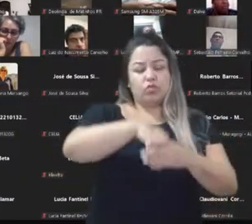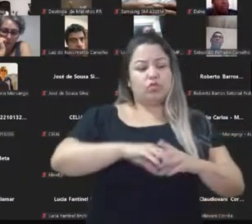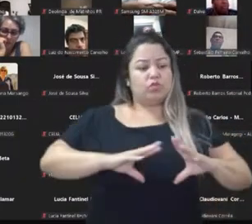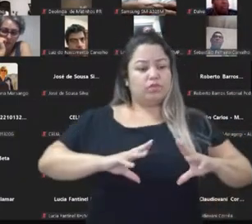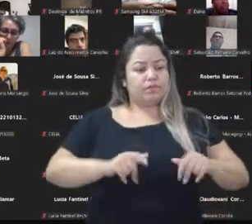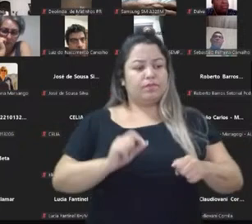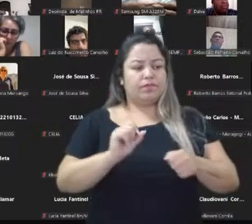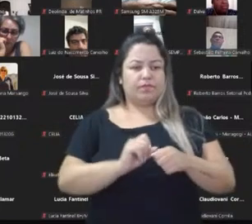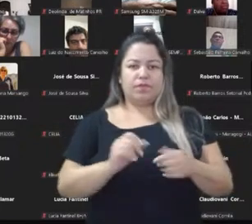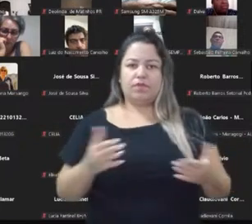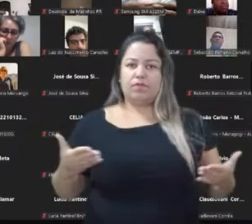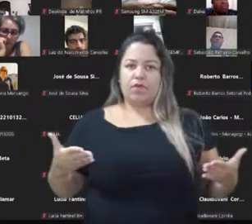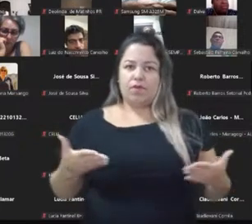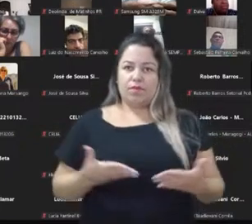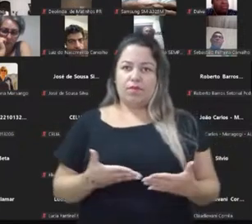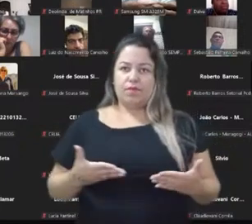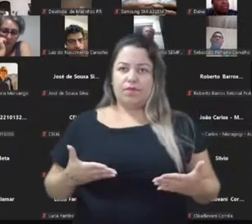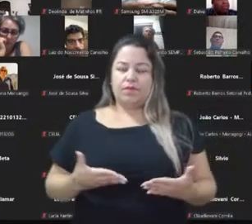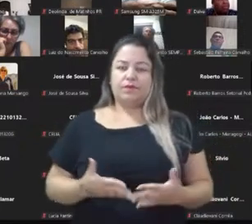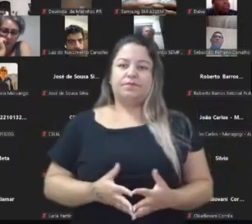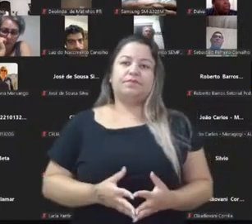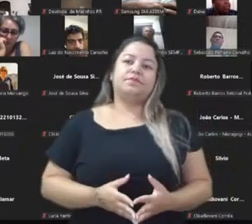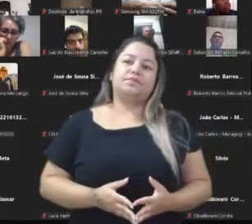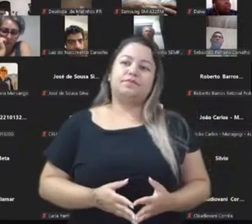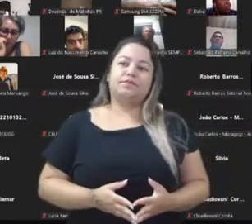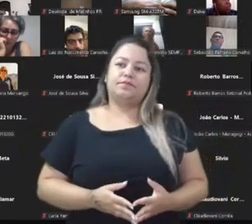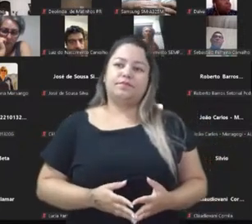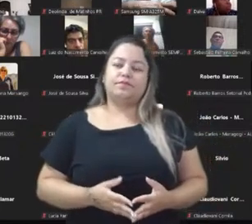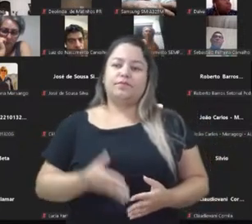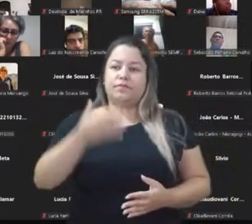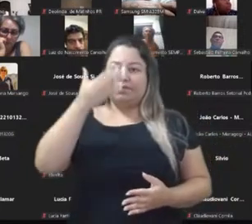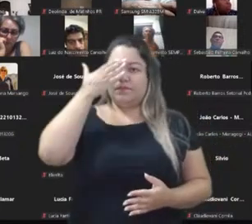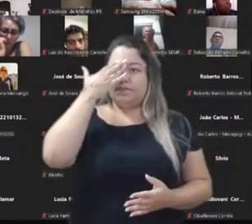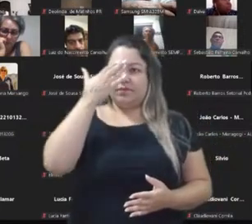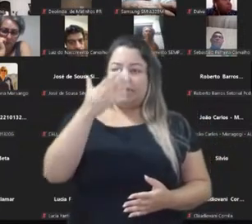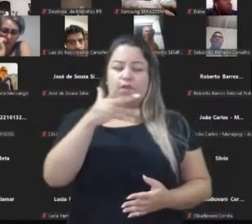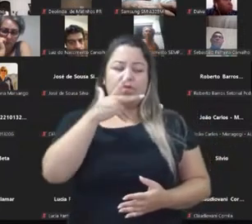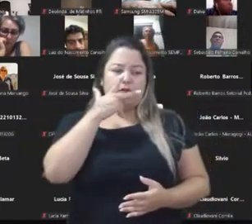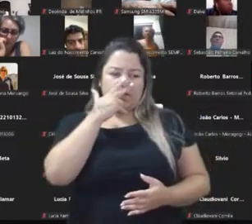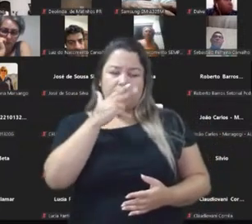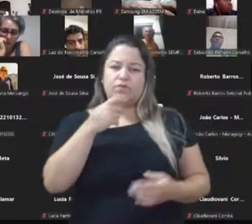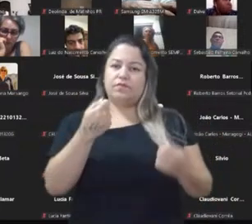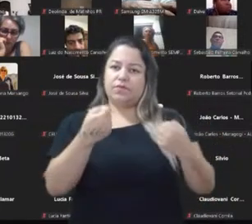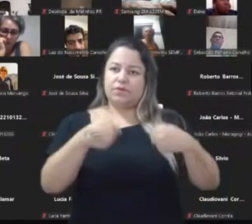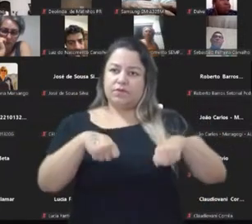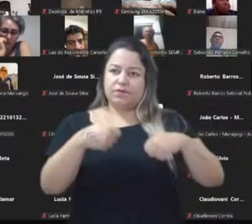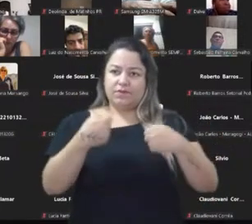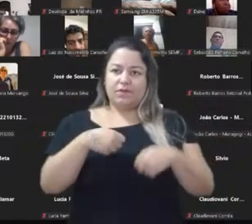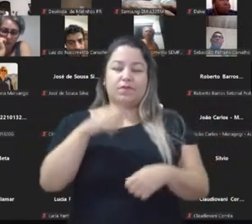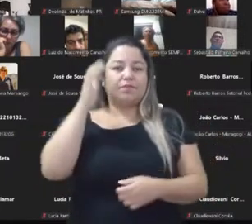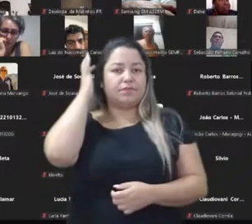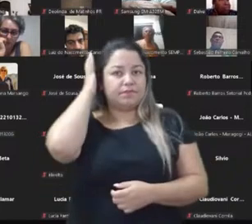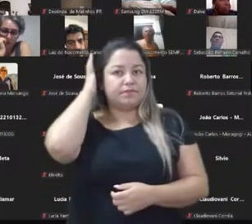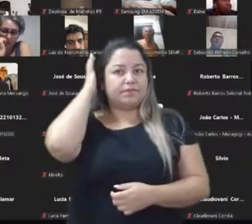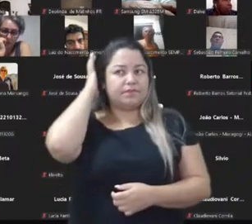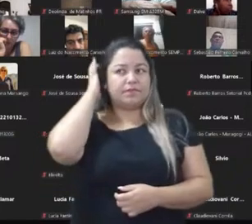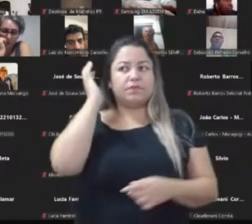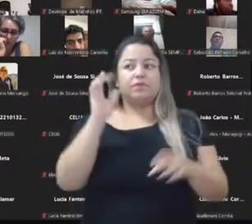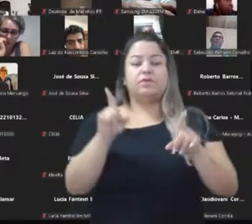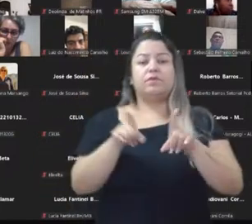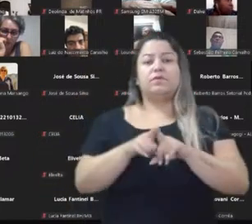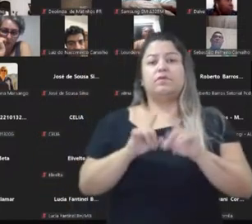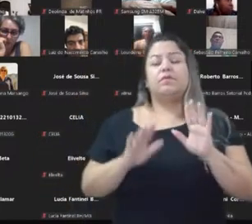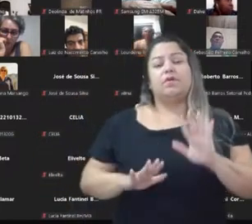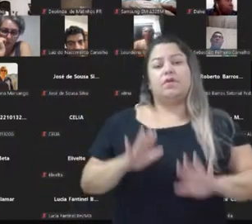disseram até agora Obrigado companheira eu acho que a gente precisa eh pressionar também às